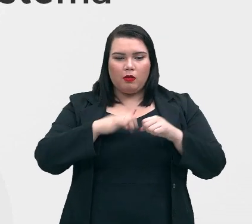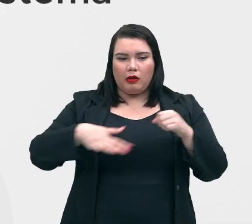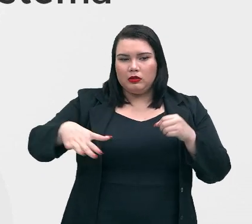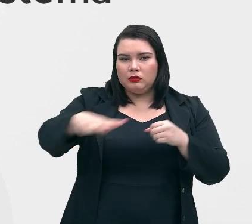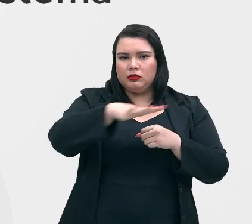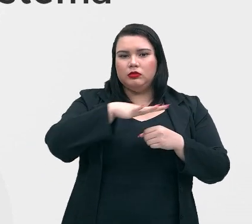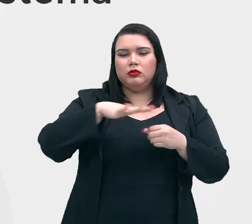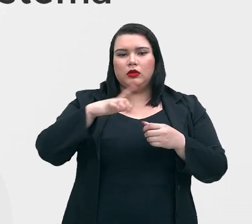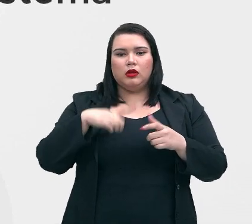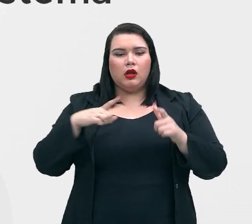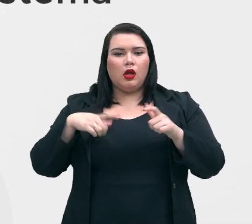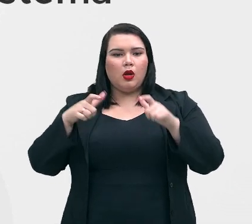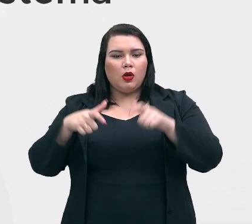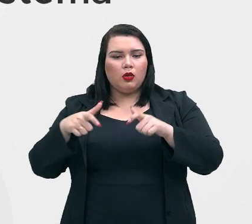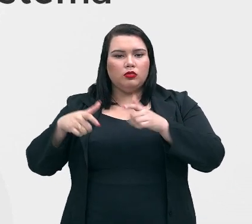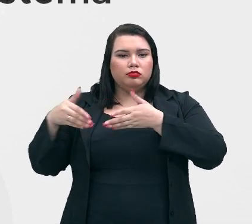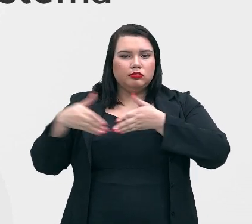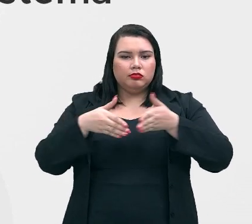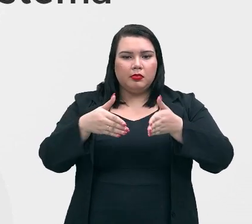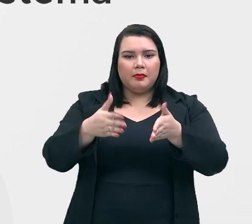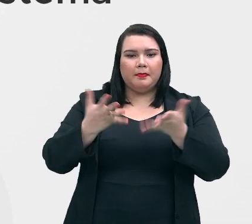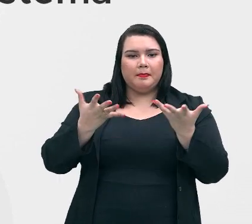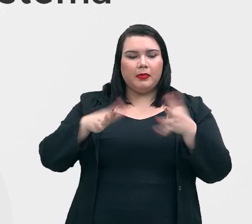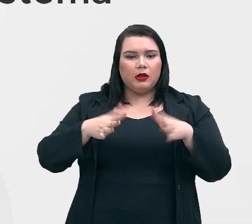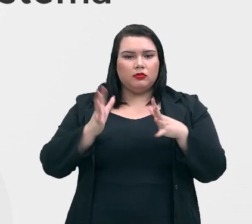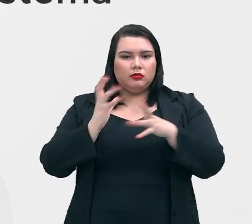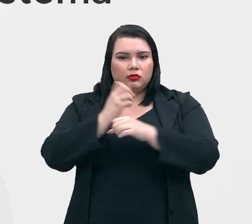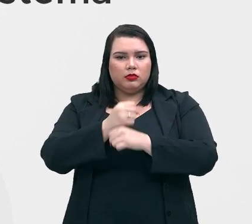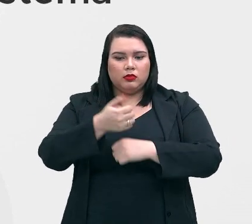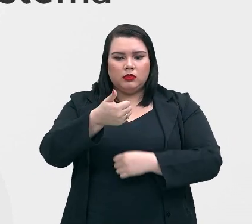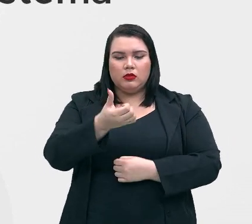com umas reservas aí de aproximadamente